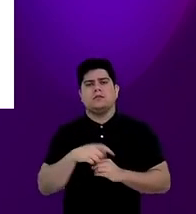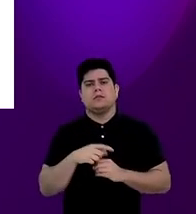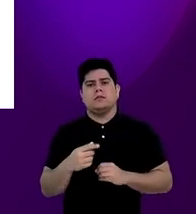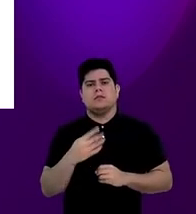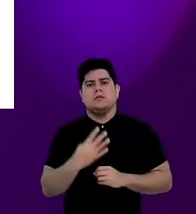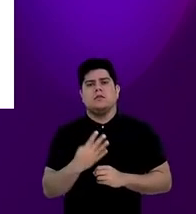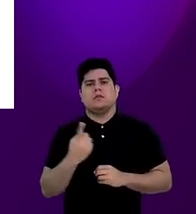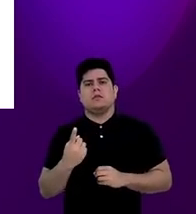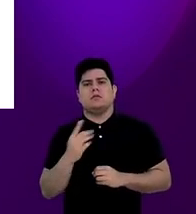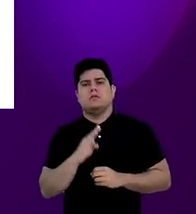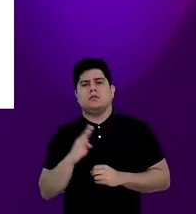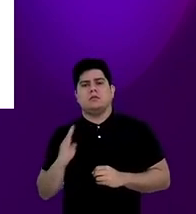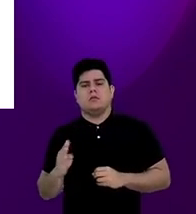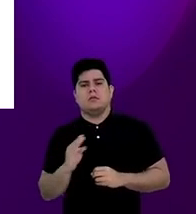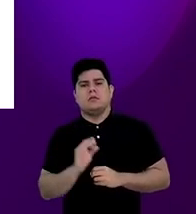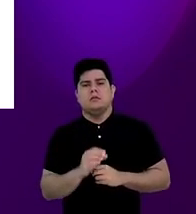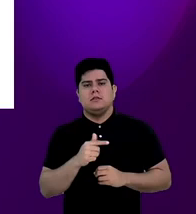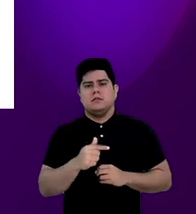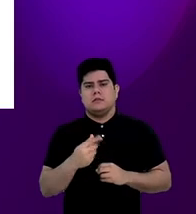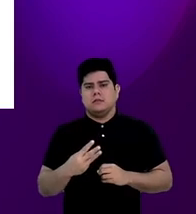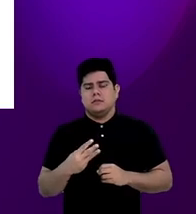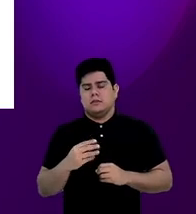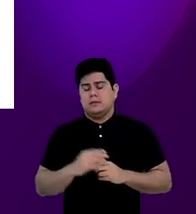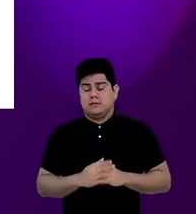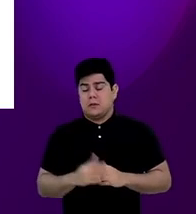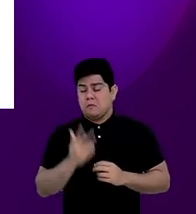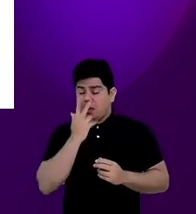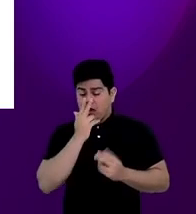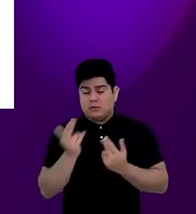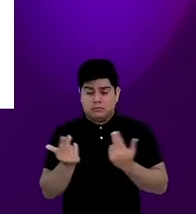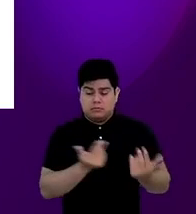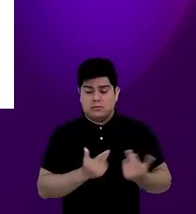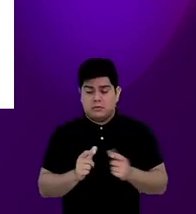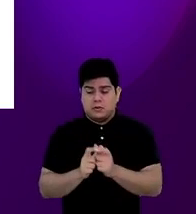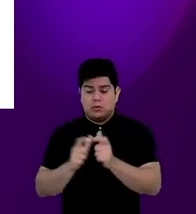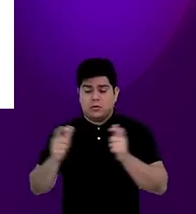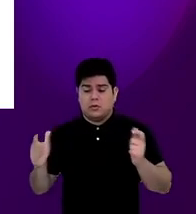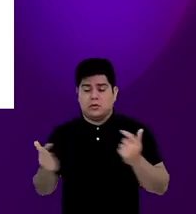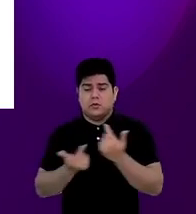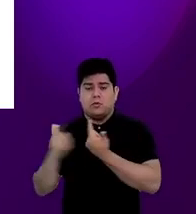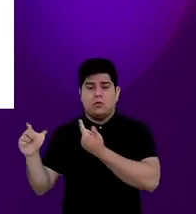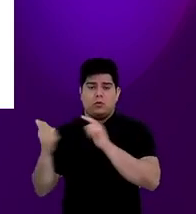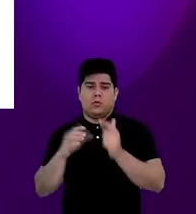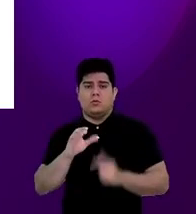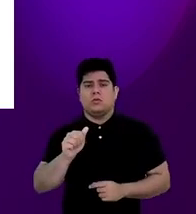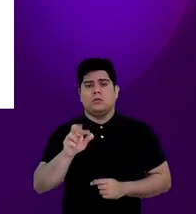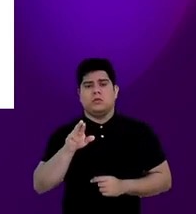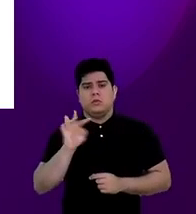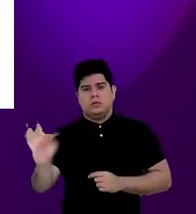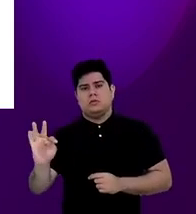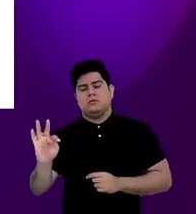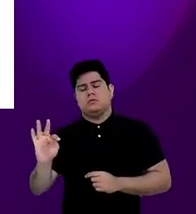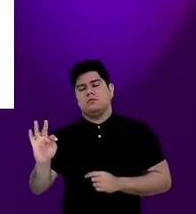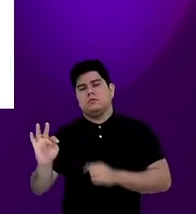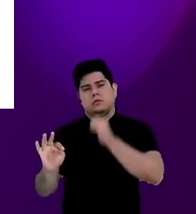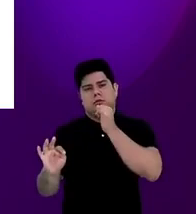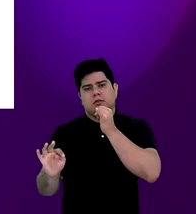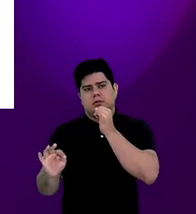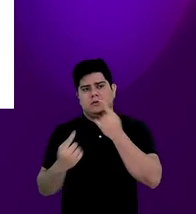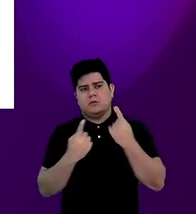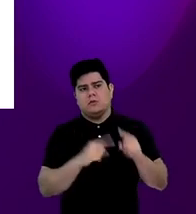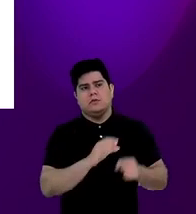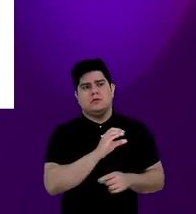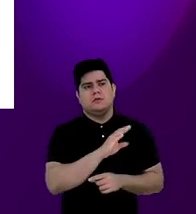4,1-BB e CD3-zeta, que é similar à grande maioria dos outros CAR-T contra, por exemplo,